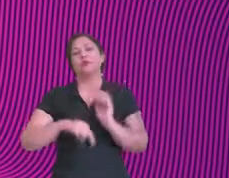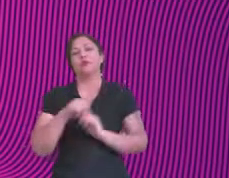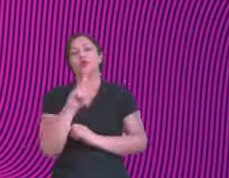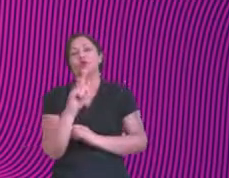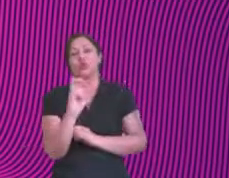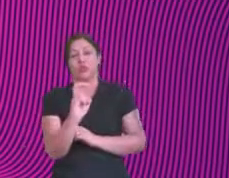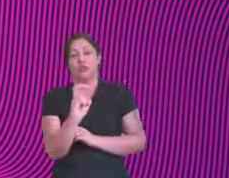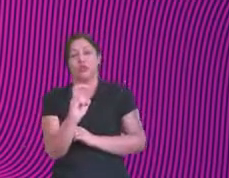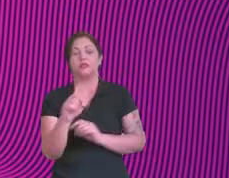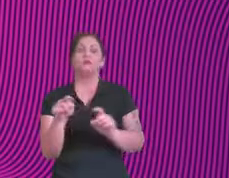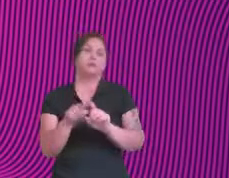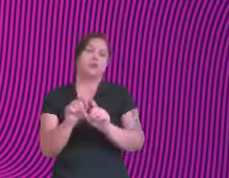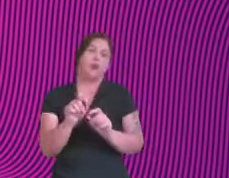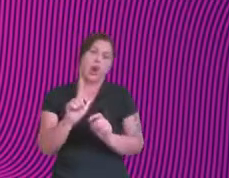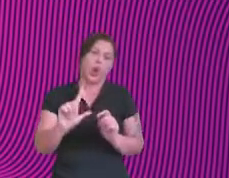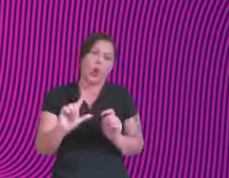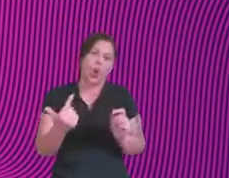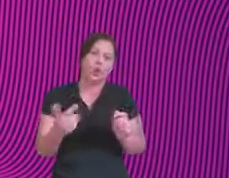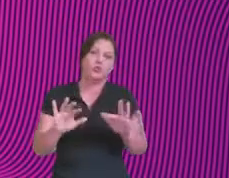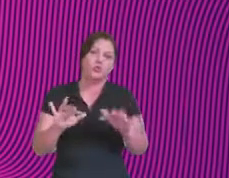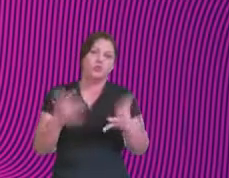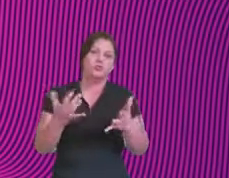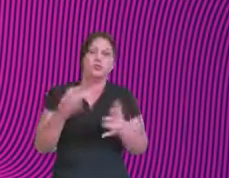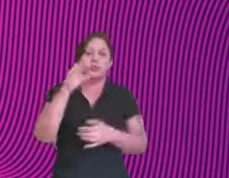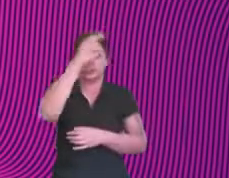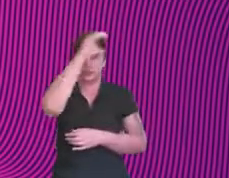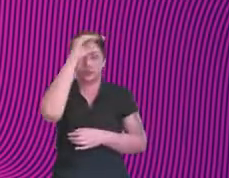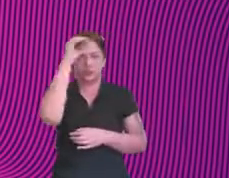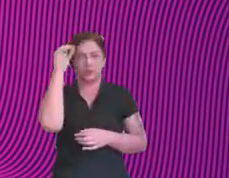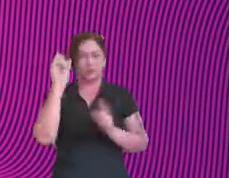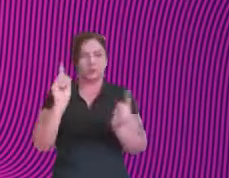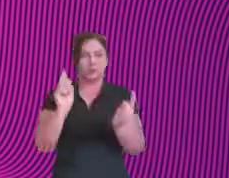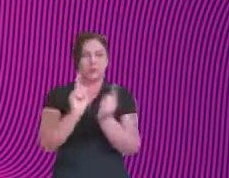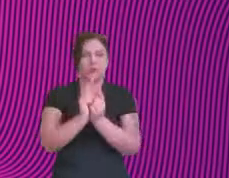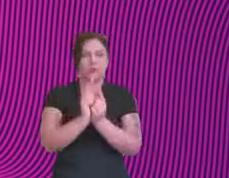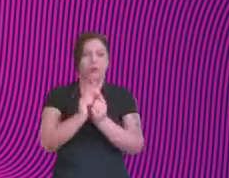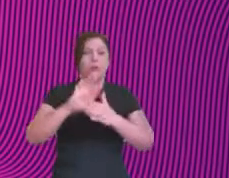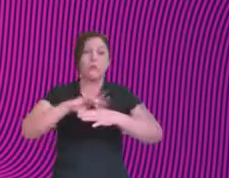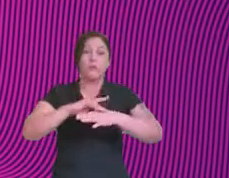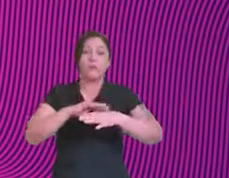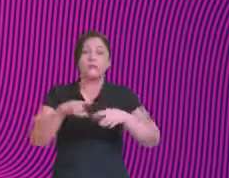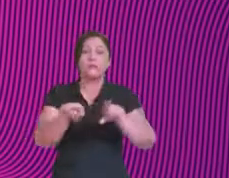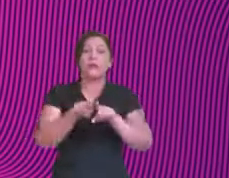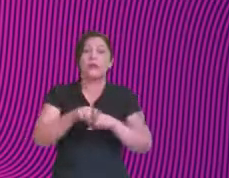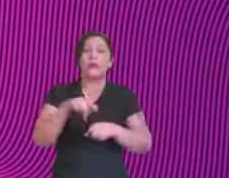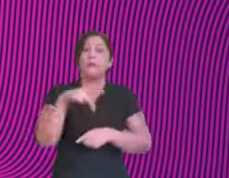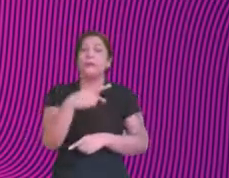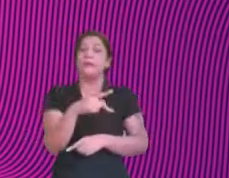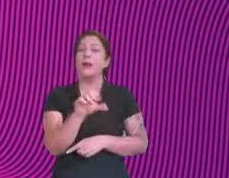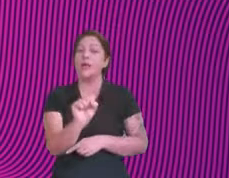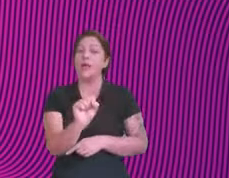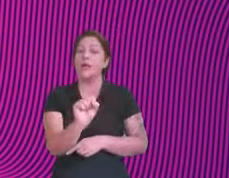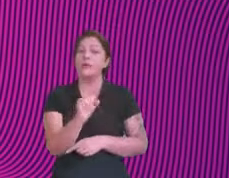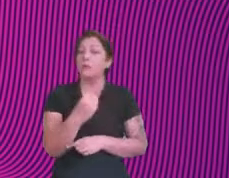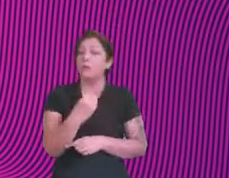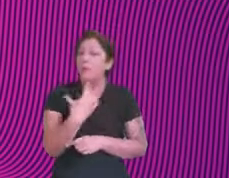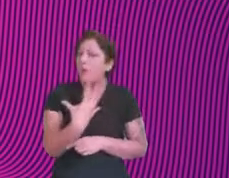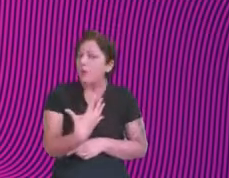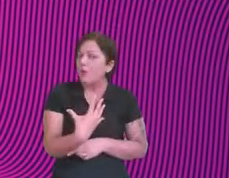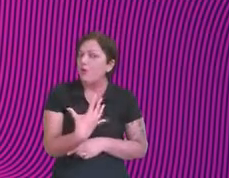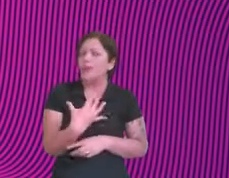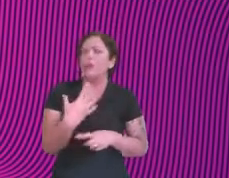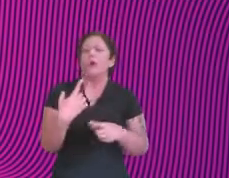E, claro, o paciente tem uma PS favorável, porque